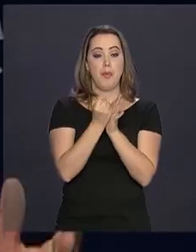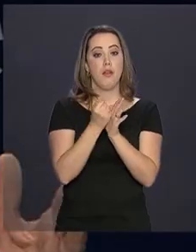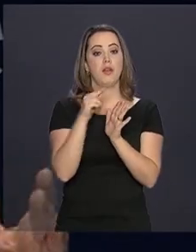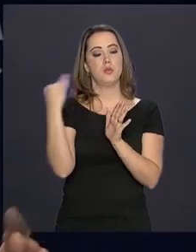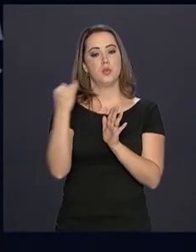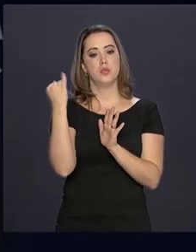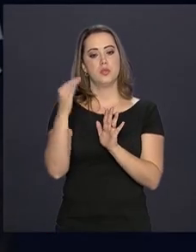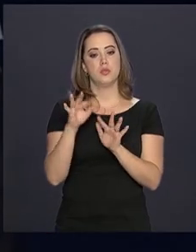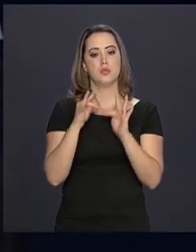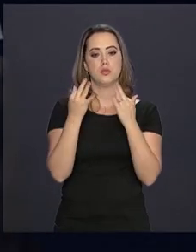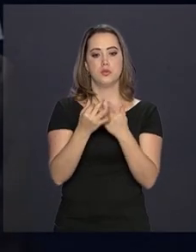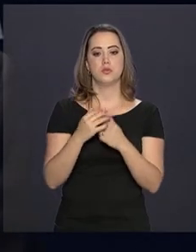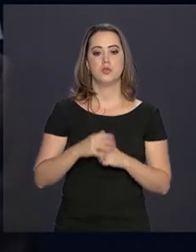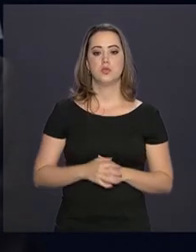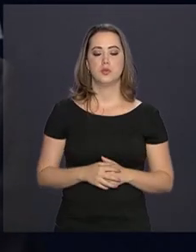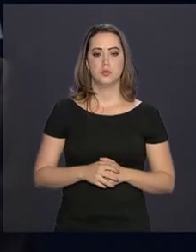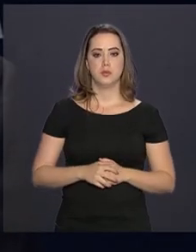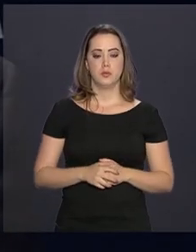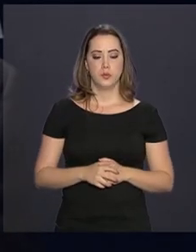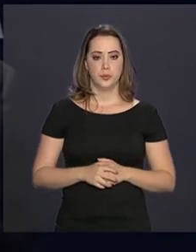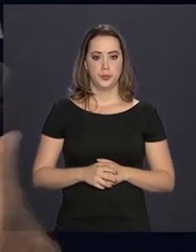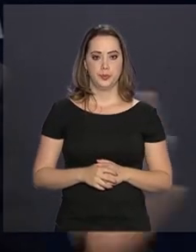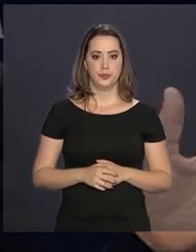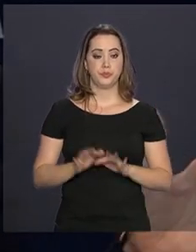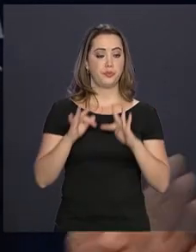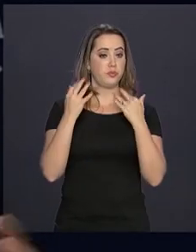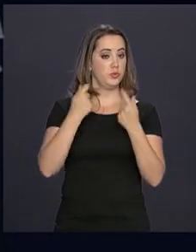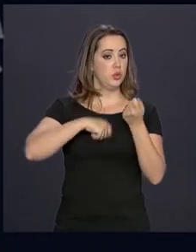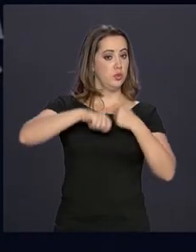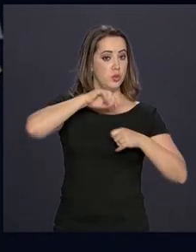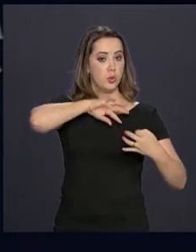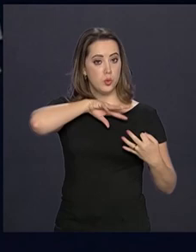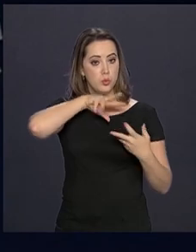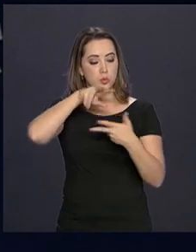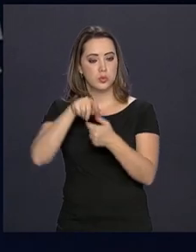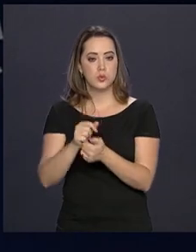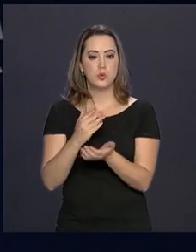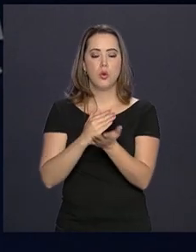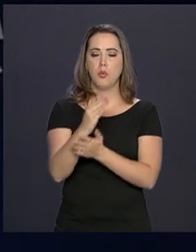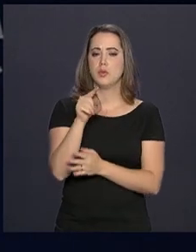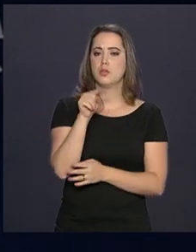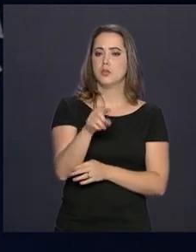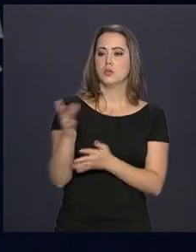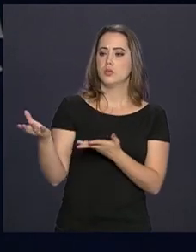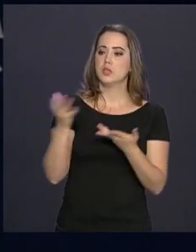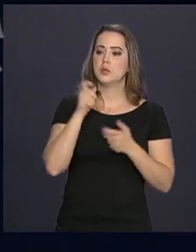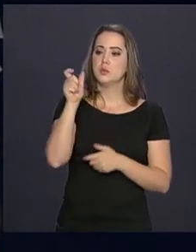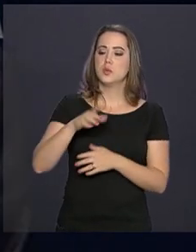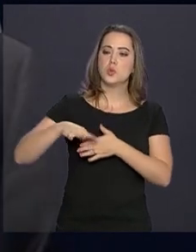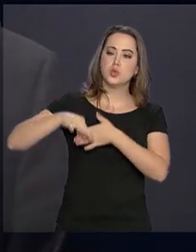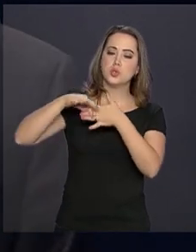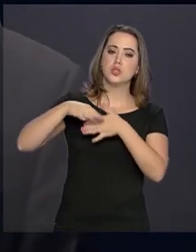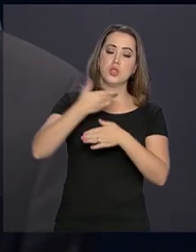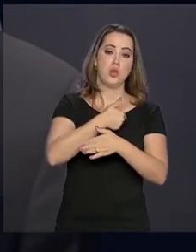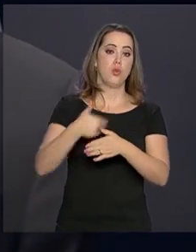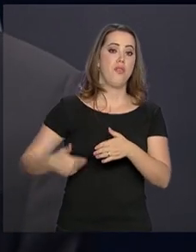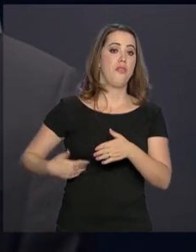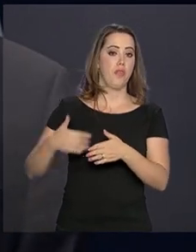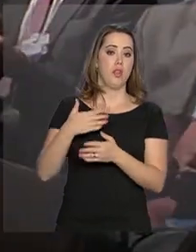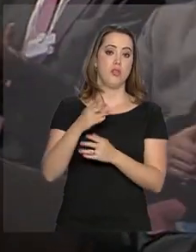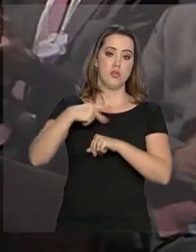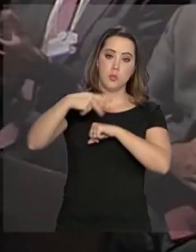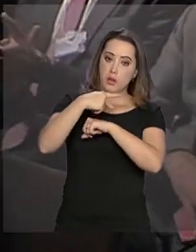fórum dos peixes ian o fórum econômico mundial passou a receber chefes de estado e de governo a partir